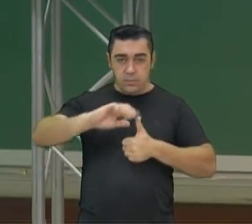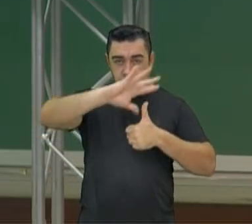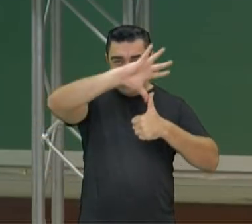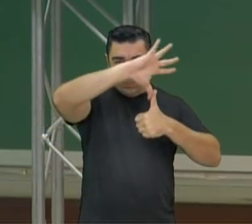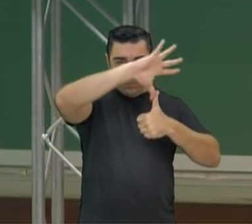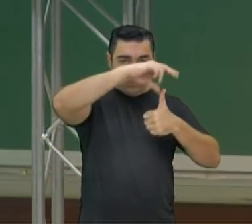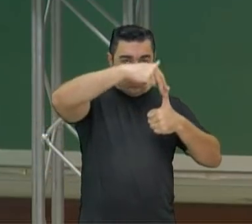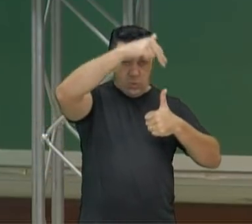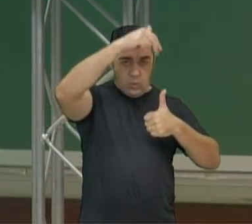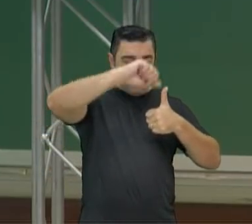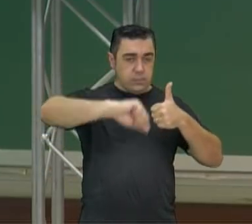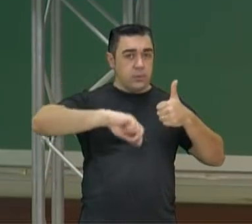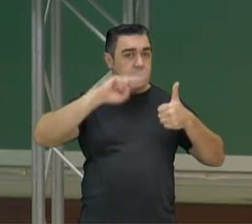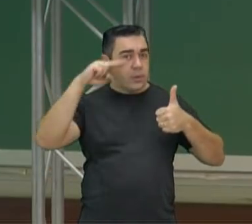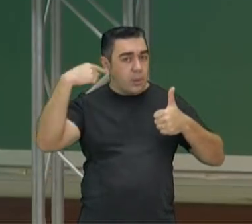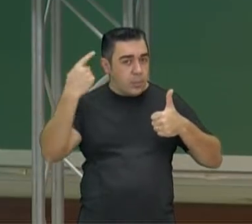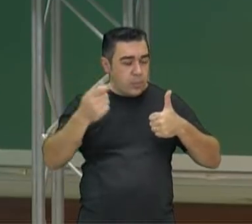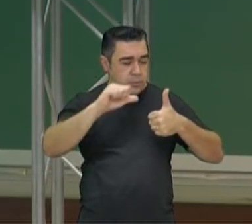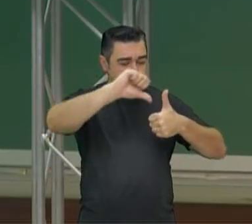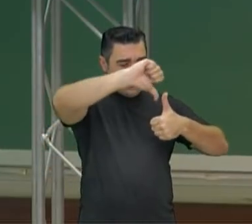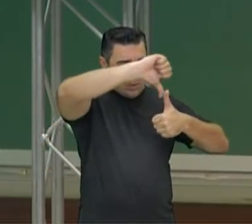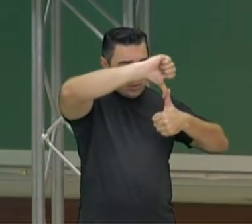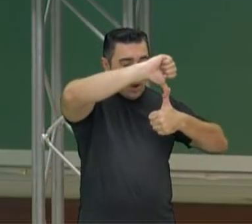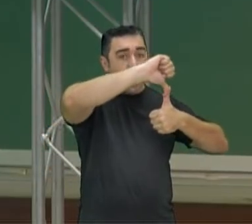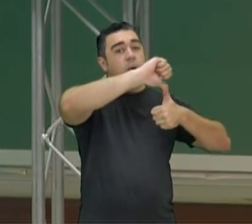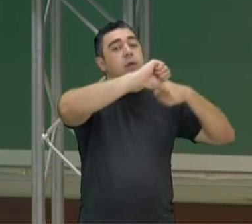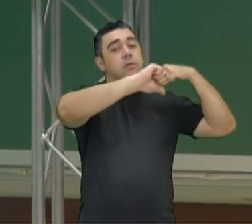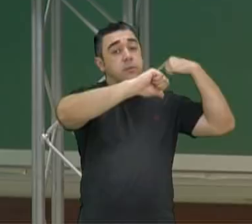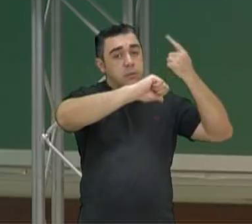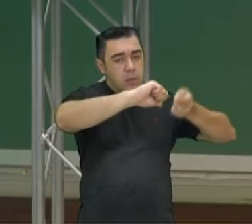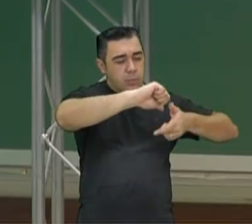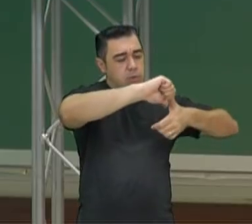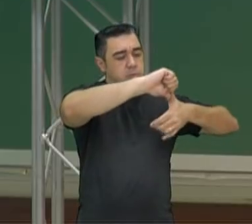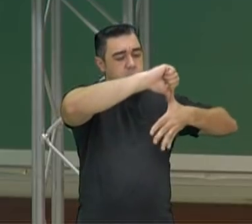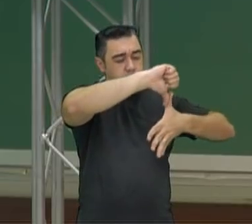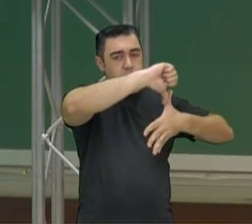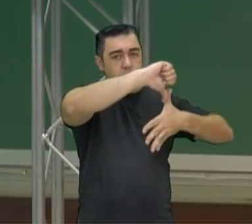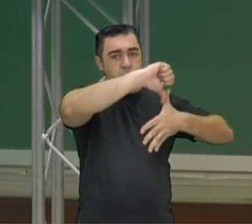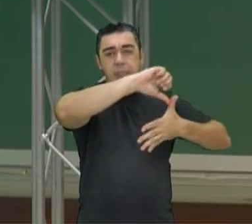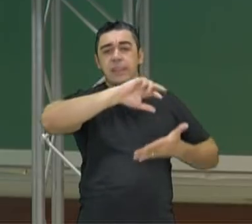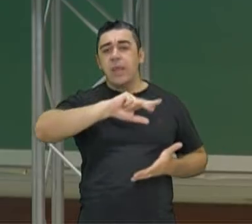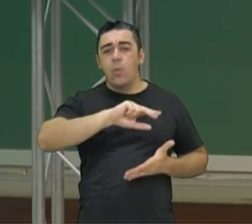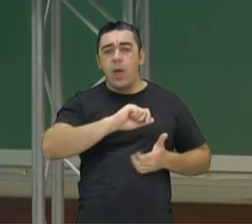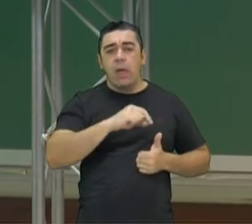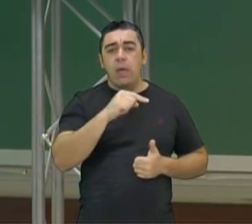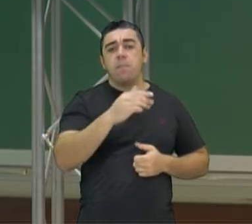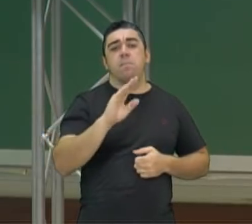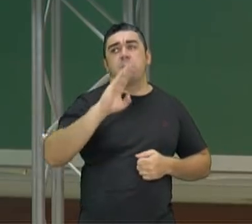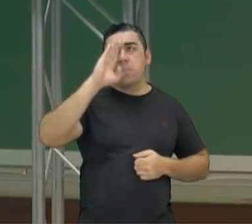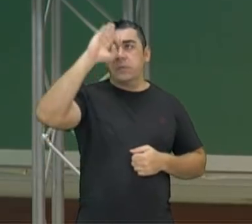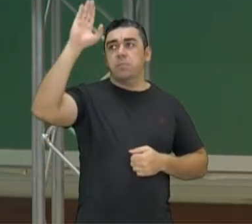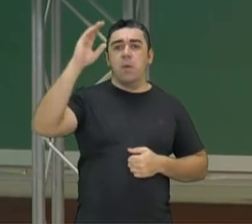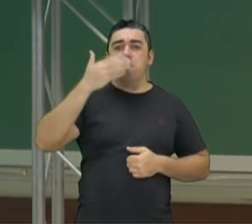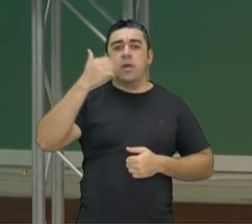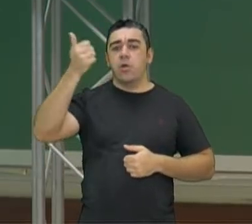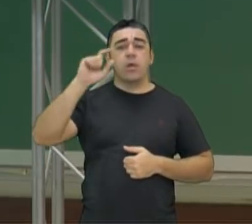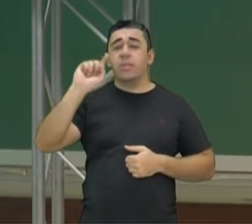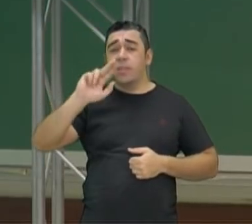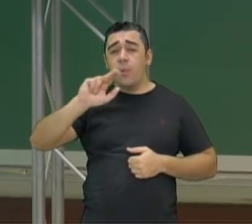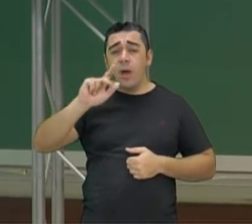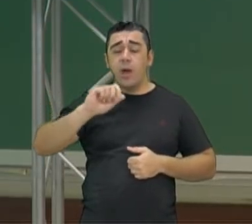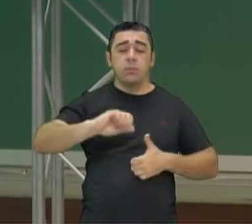América Central e ainda depois a América do Sul. Não que um é superior ao outro, não tem nada a ver. Foi só uma